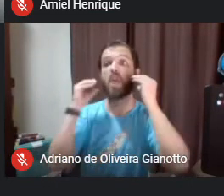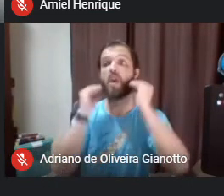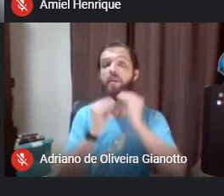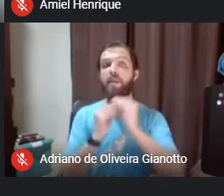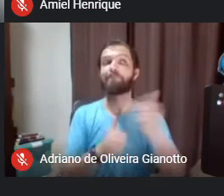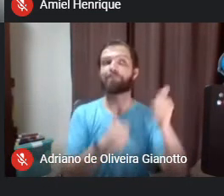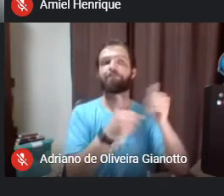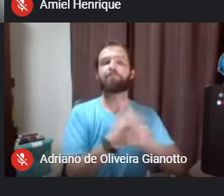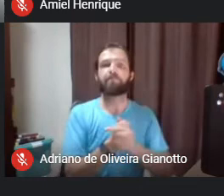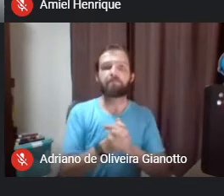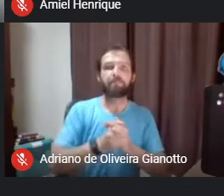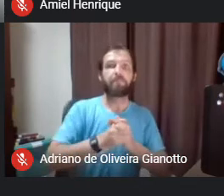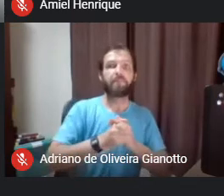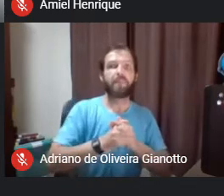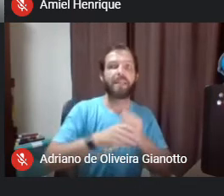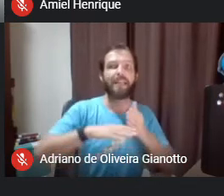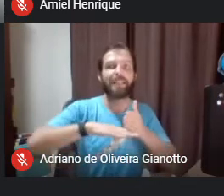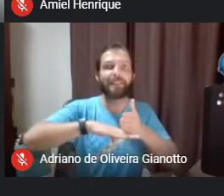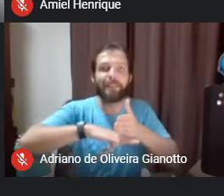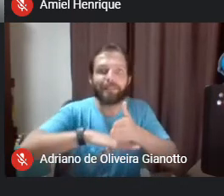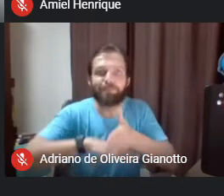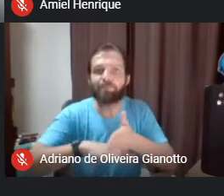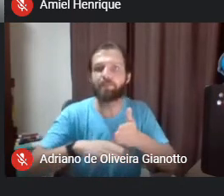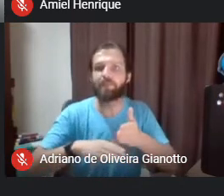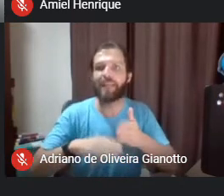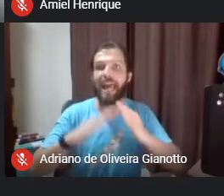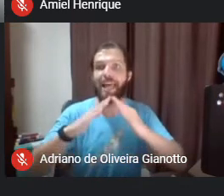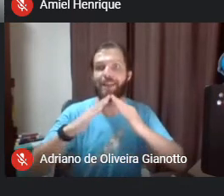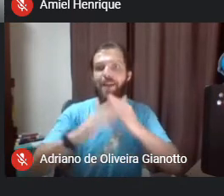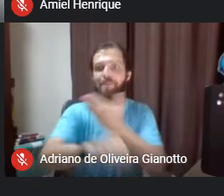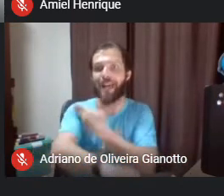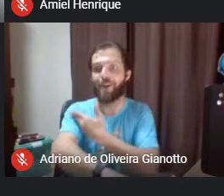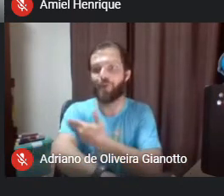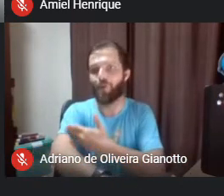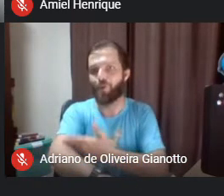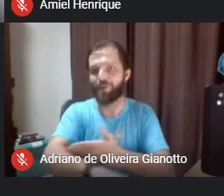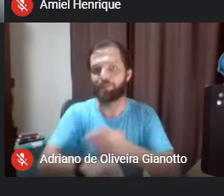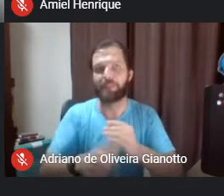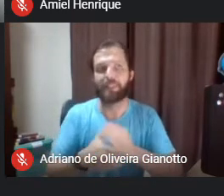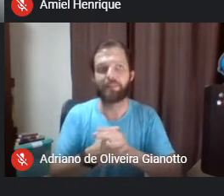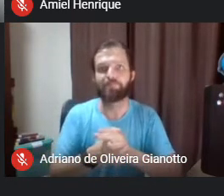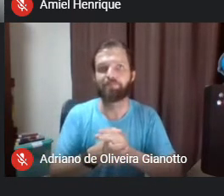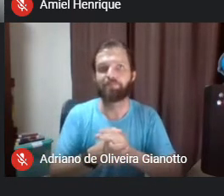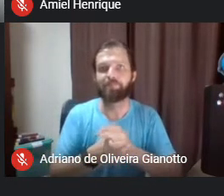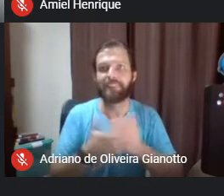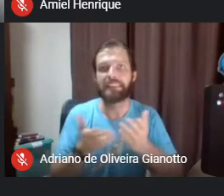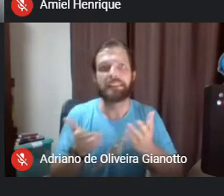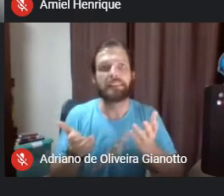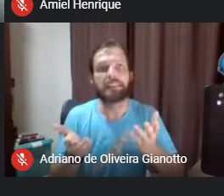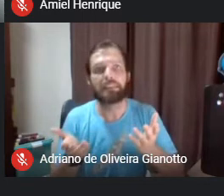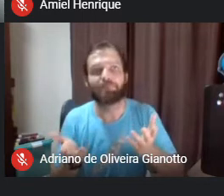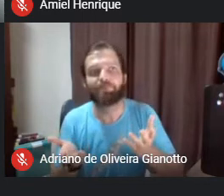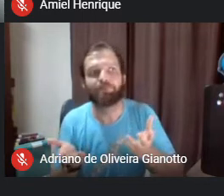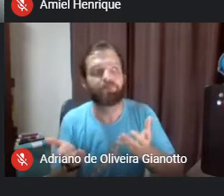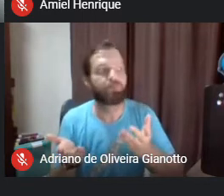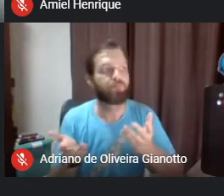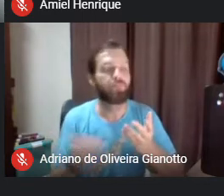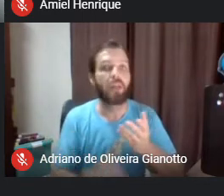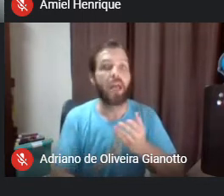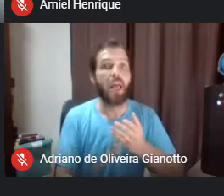Eu sugiro que você possa procurar Lincoln. E ele foi até a Casa